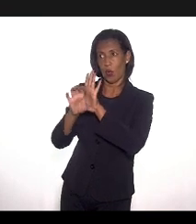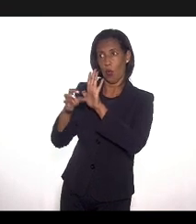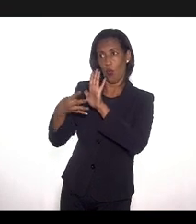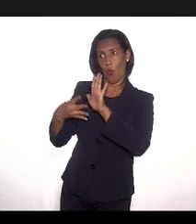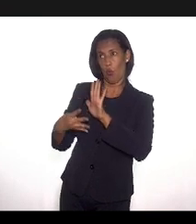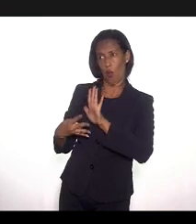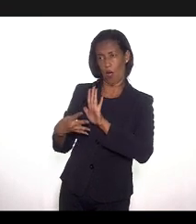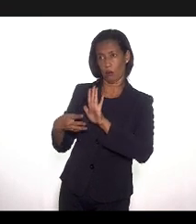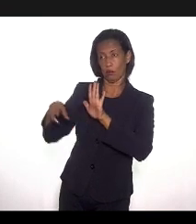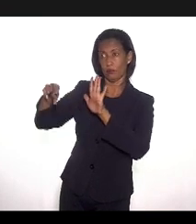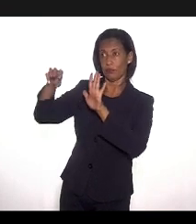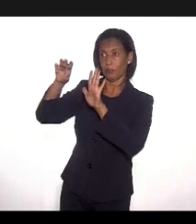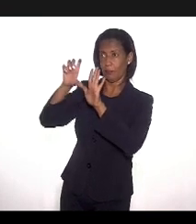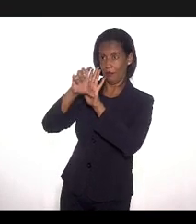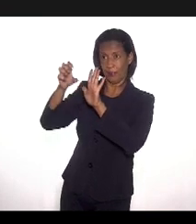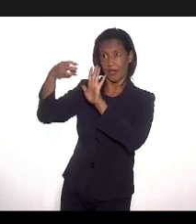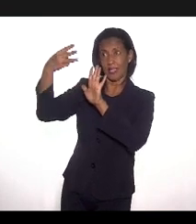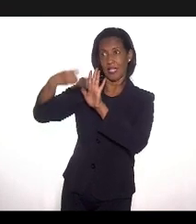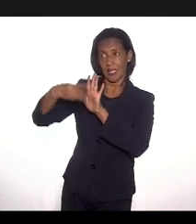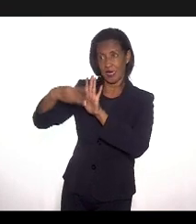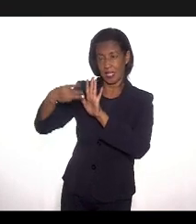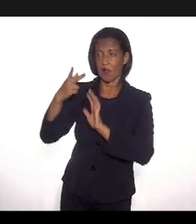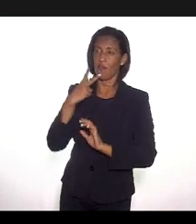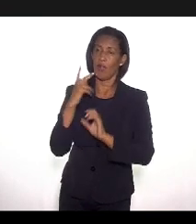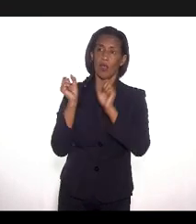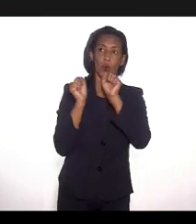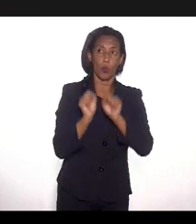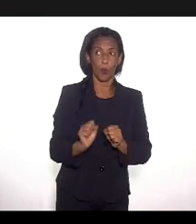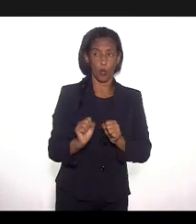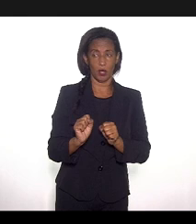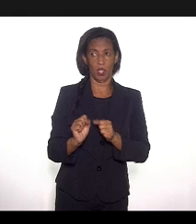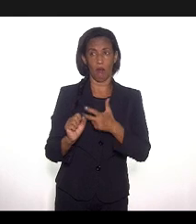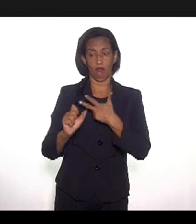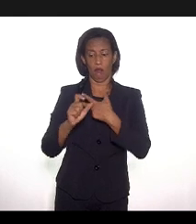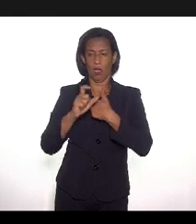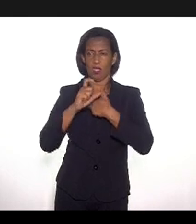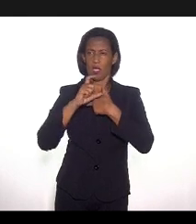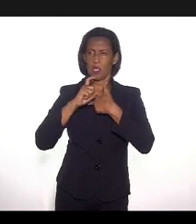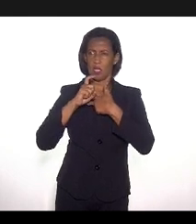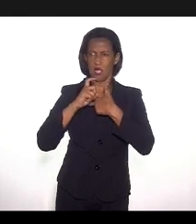4º. O parágrafo 3º diz que o Poder Executivo